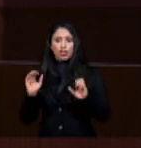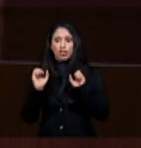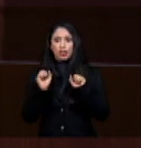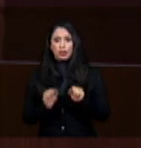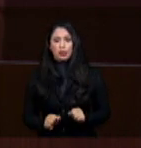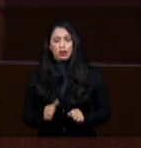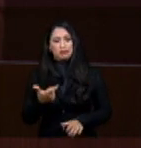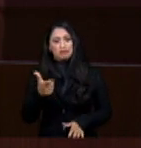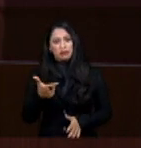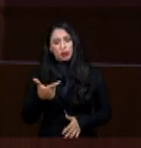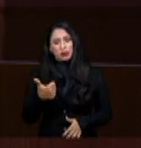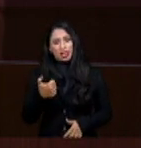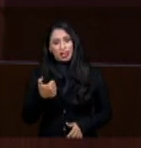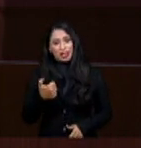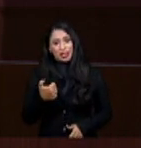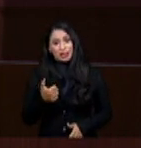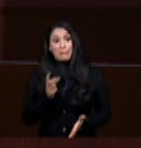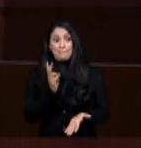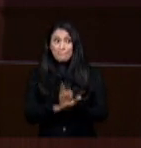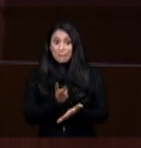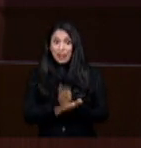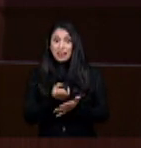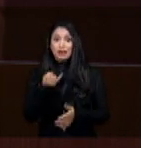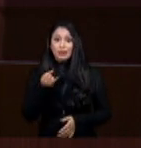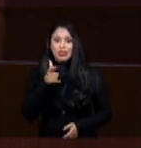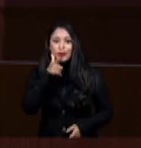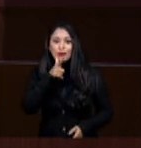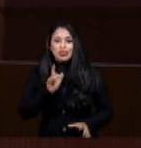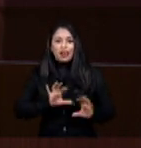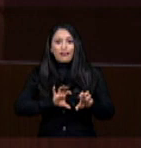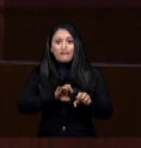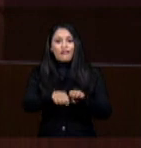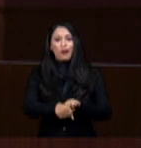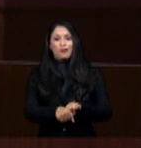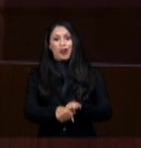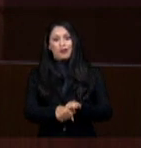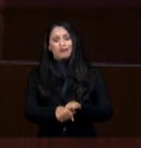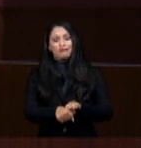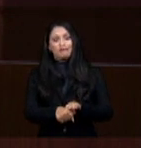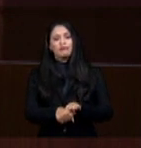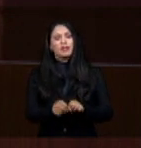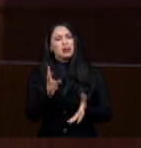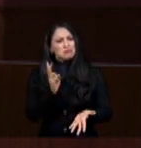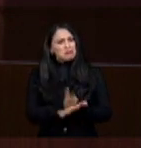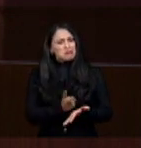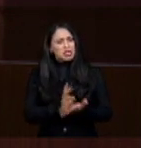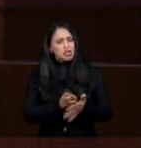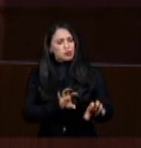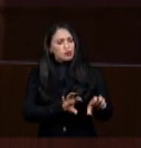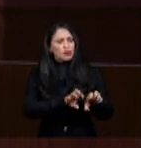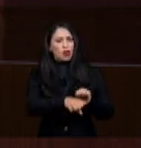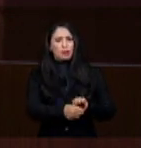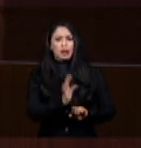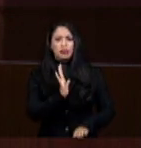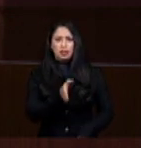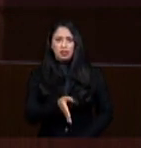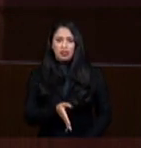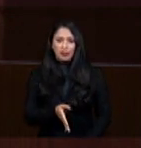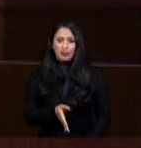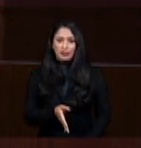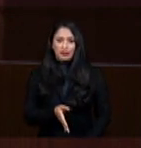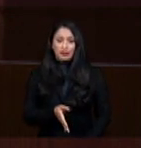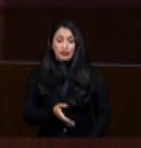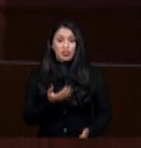mesmo quando tem canudo mesmo quando tem canudo o mesmo quando tem canudo